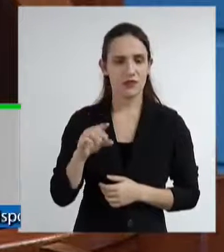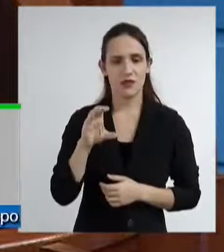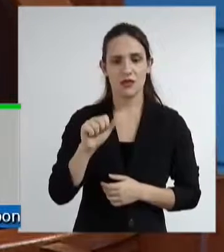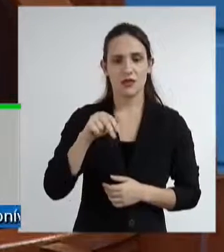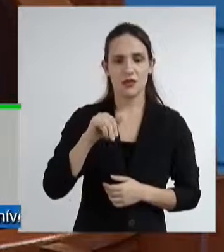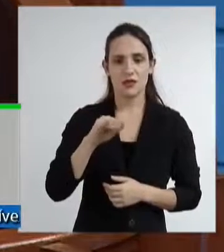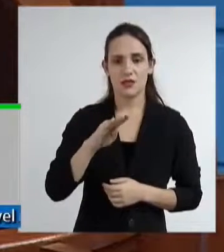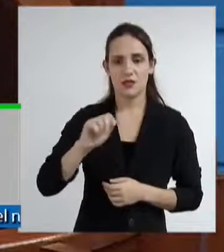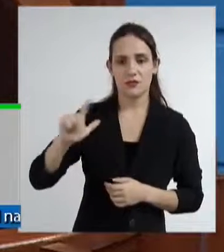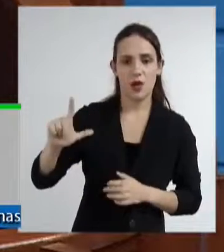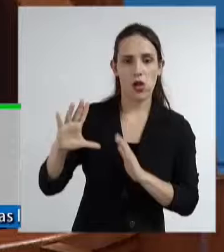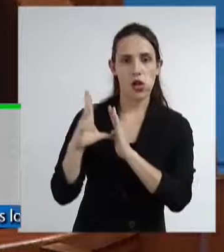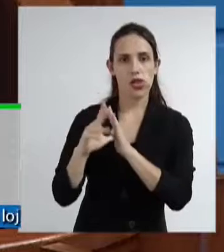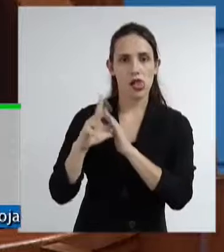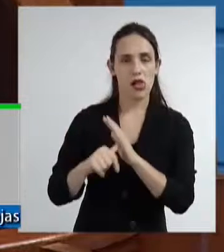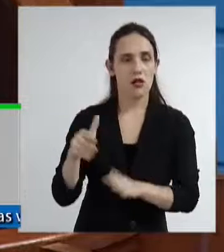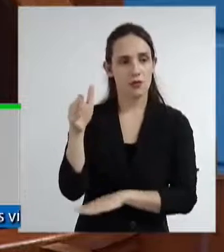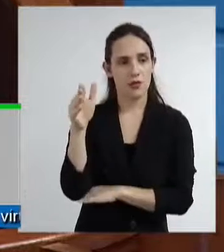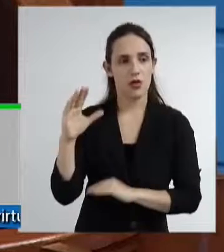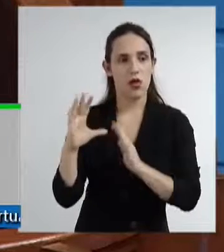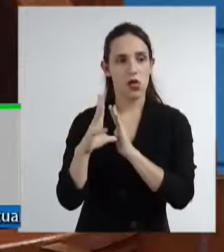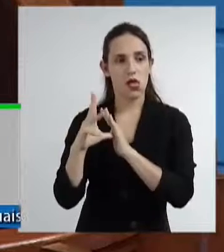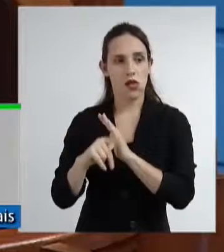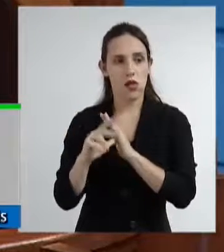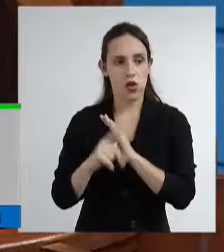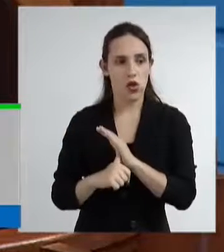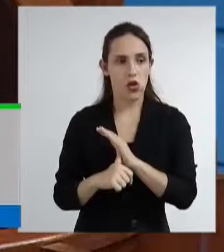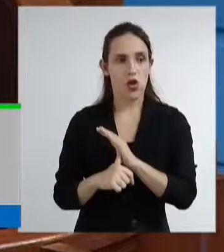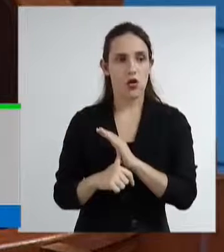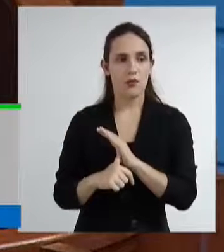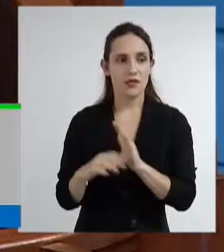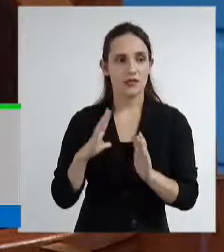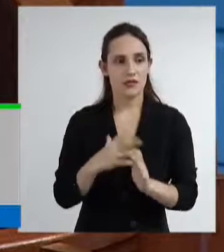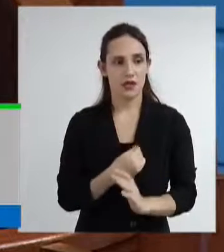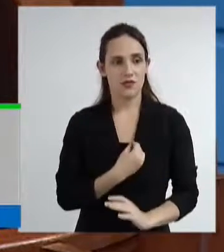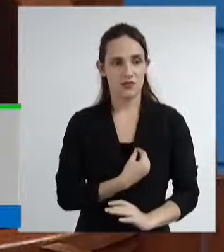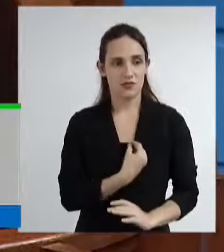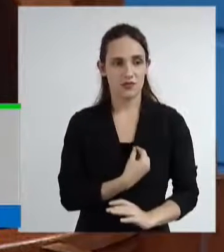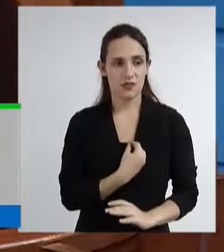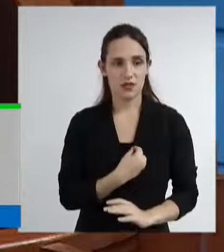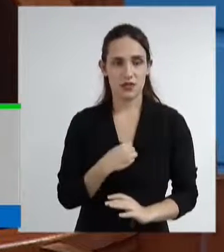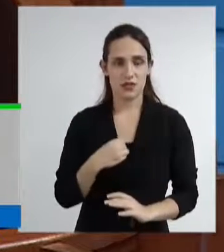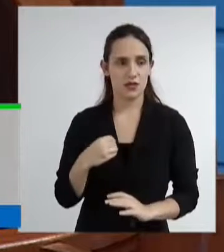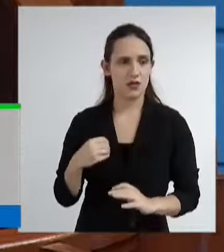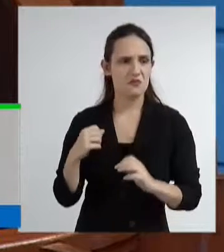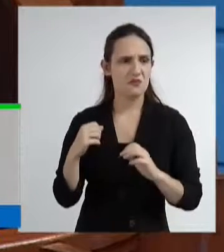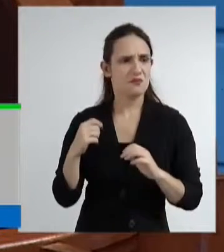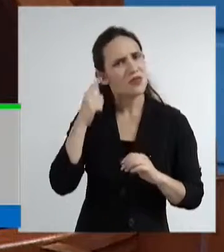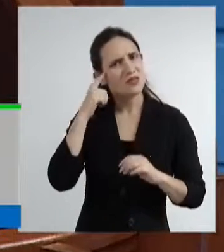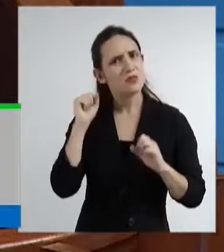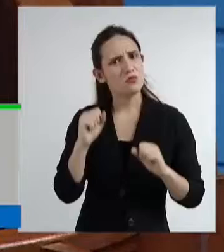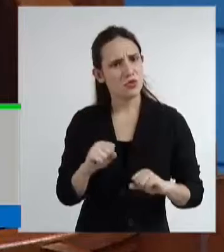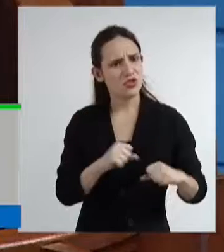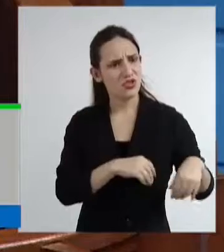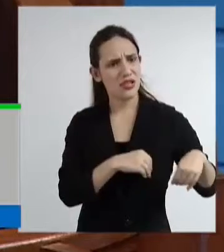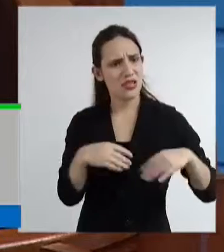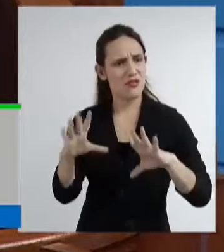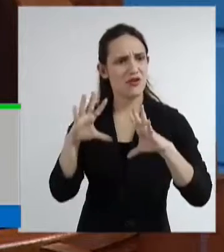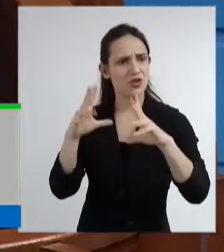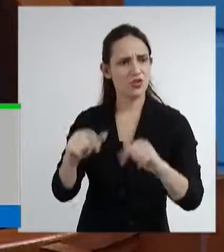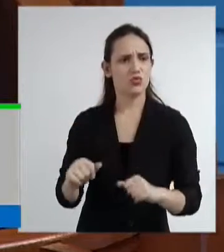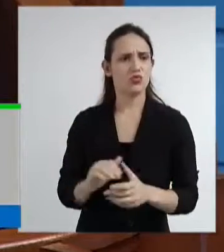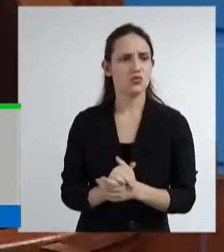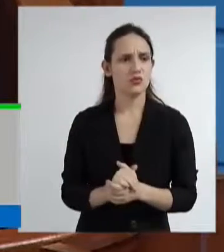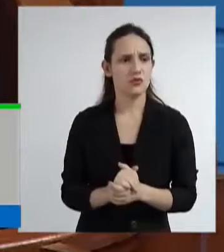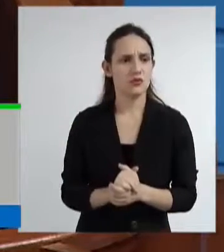rouba coisas dos hotéis, rouba assentos salva-vidas do avião. Ele acha que sai de casa e pode carregar tudo. Quem disse